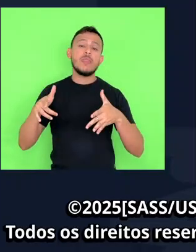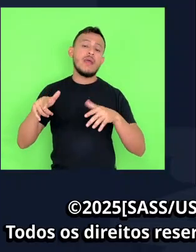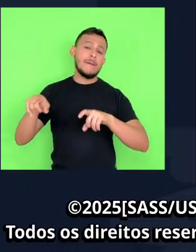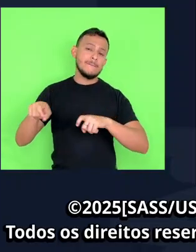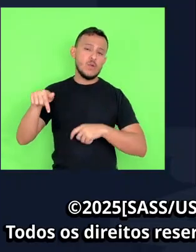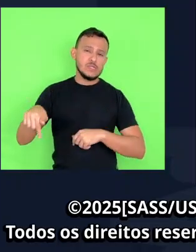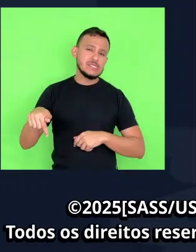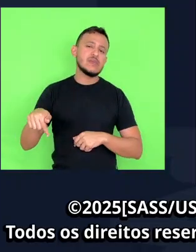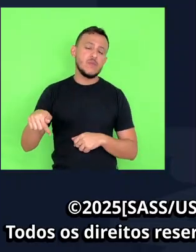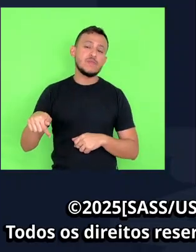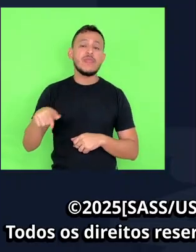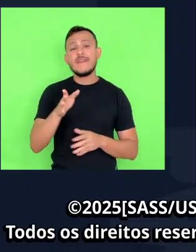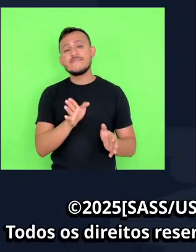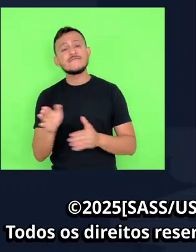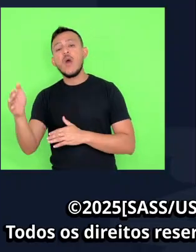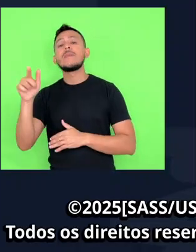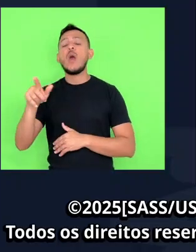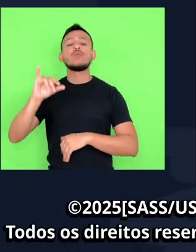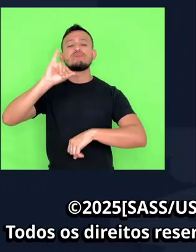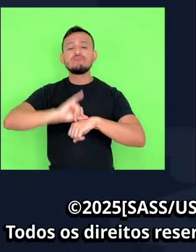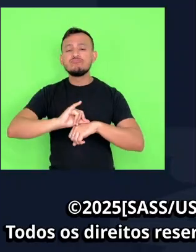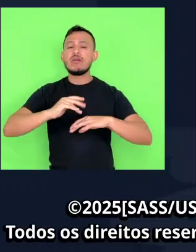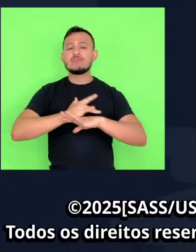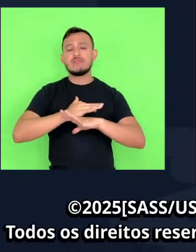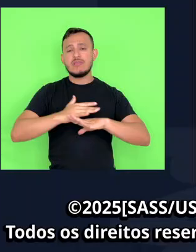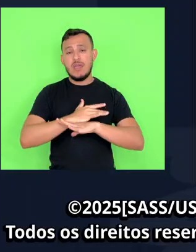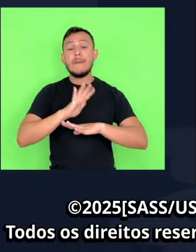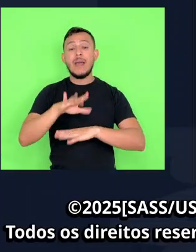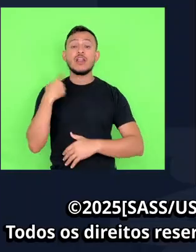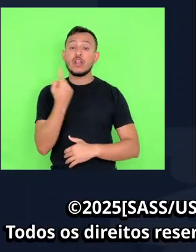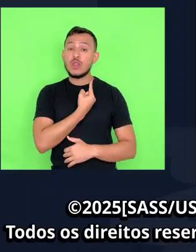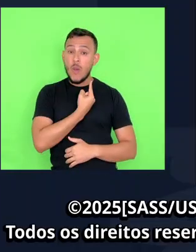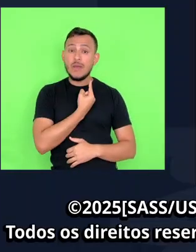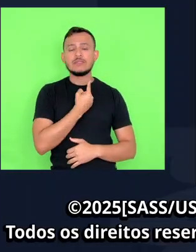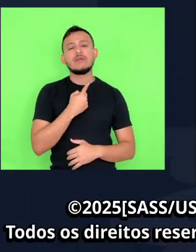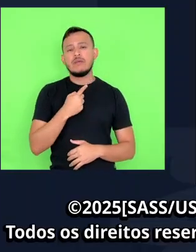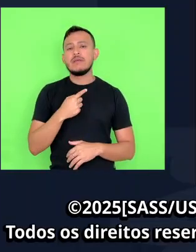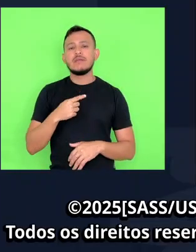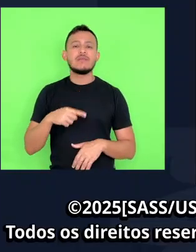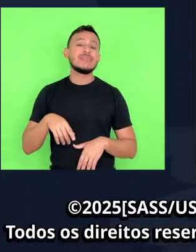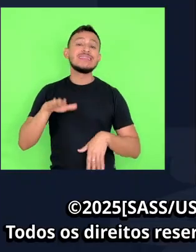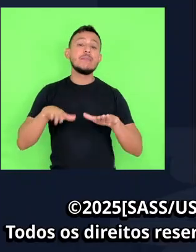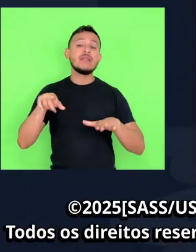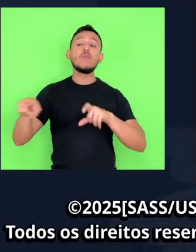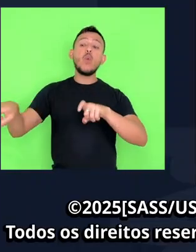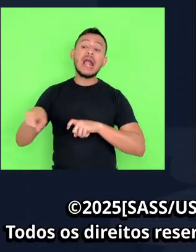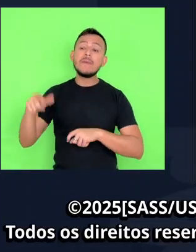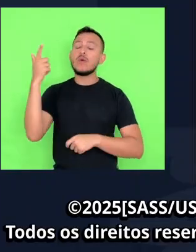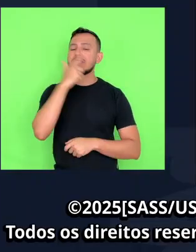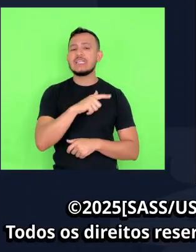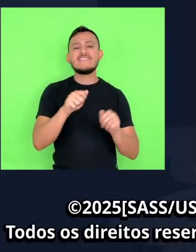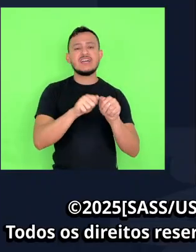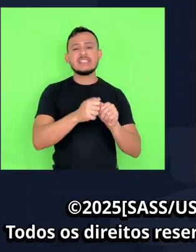produção agrícola e vão para as cidades. Então, mas nós dependemos do campo para produzir o nosso alimento, não